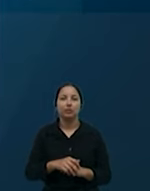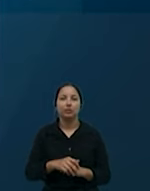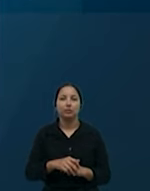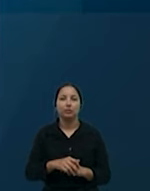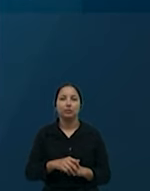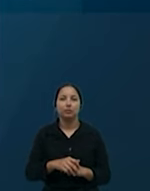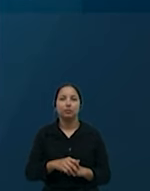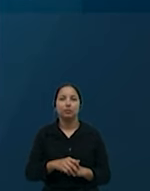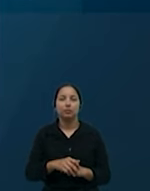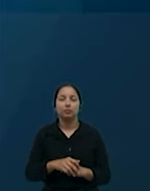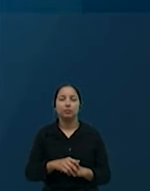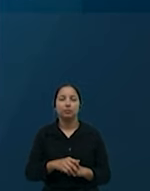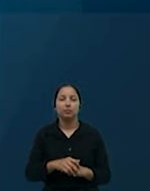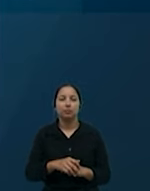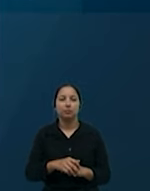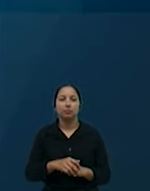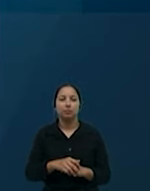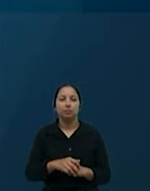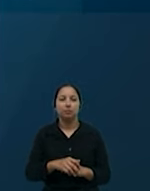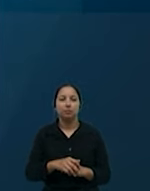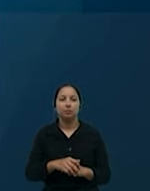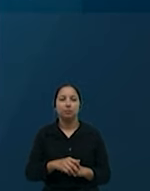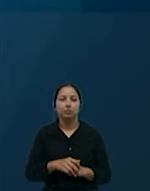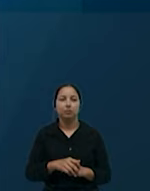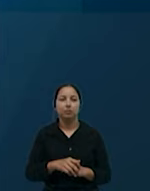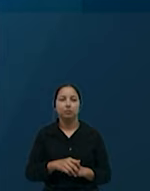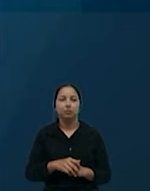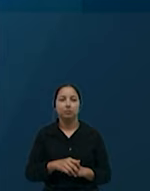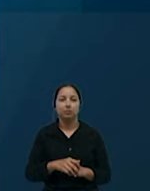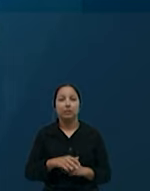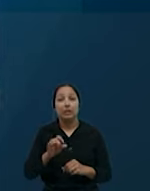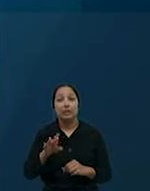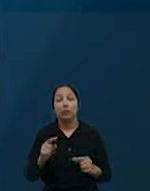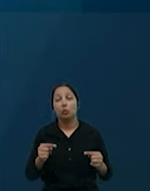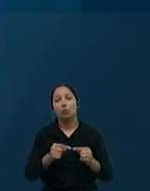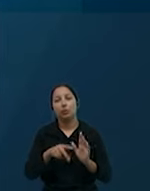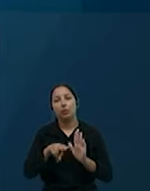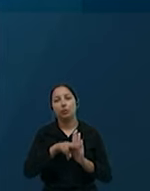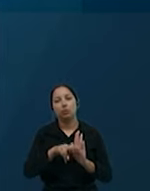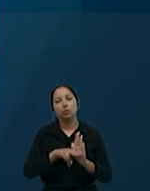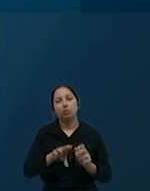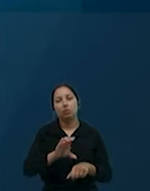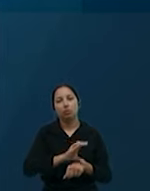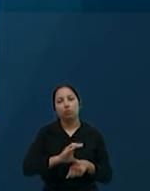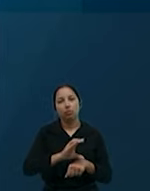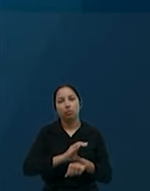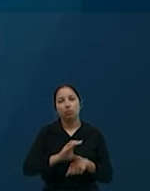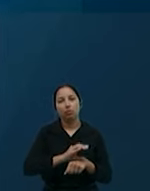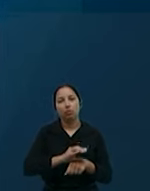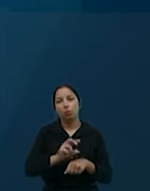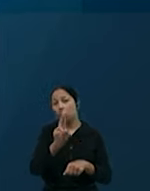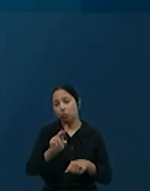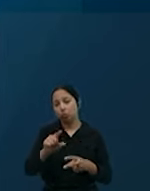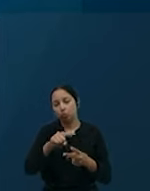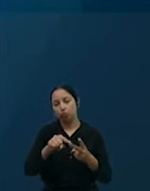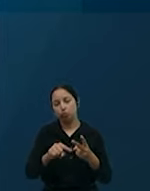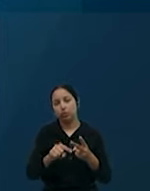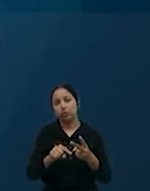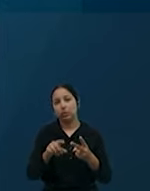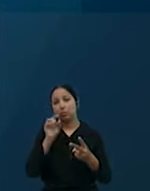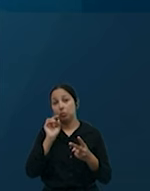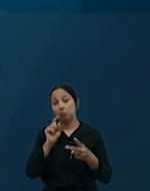havendo fundamentação também em norma constitucional, no julgado de origem, interpôs os dois, o especial e